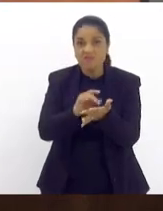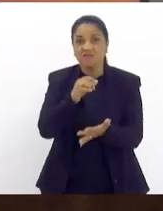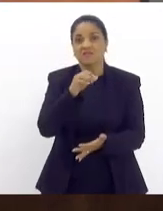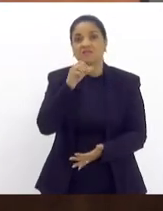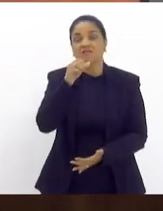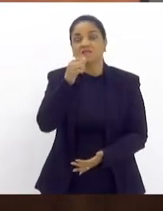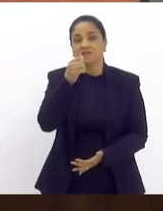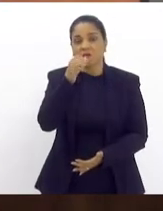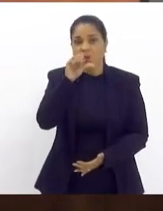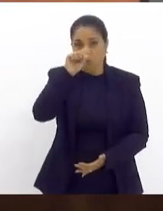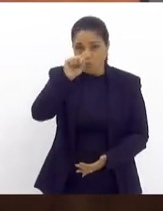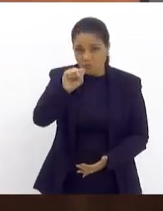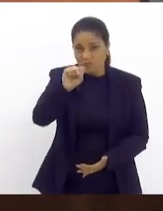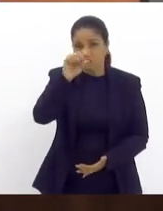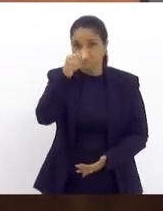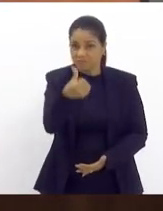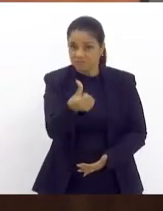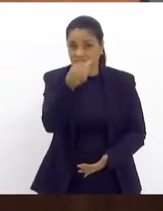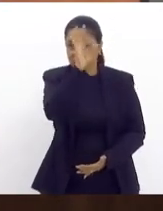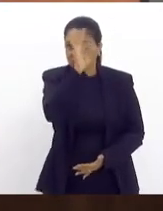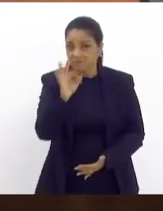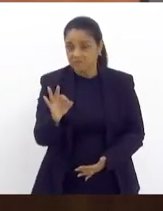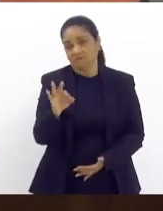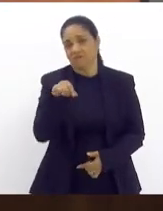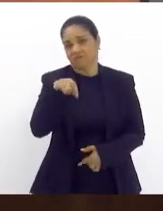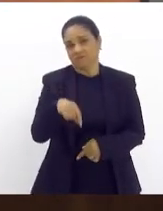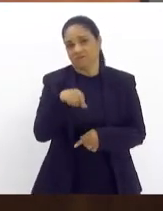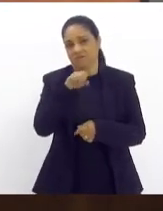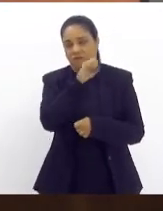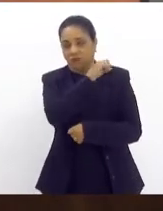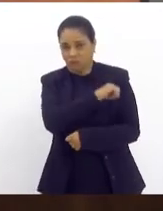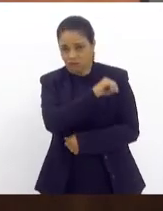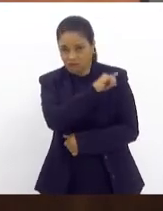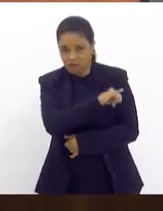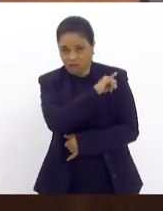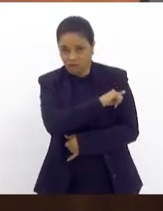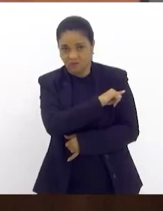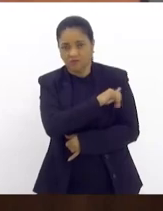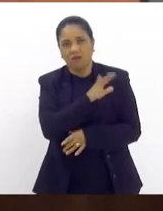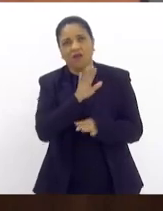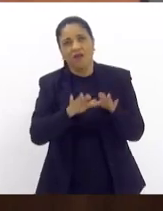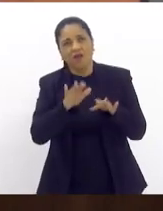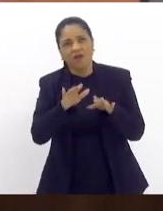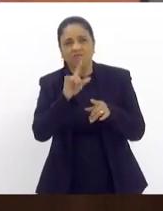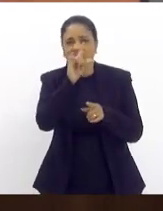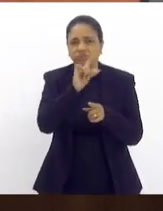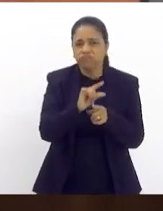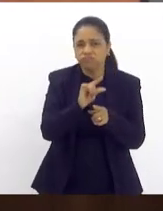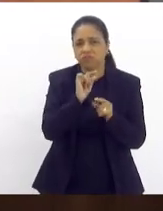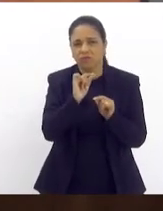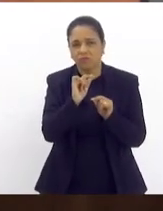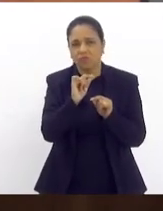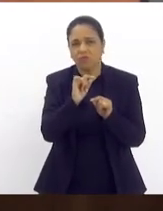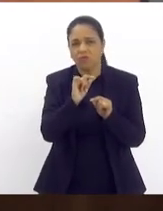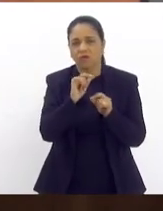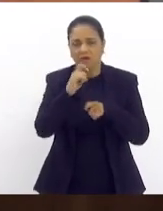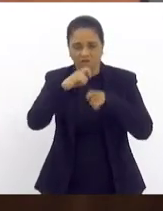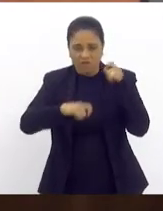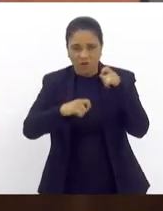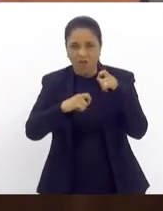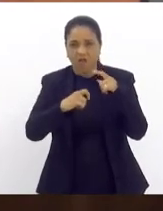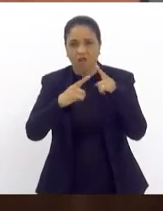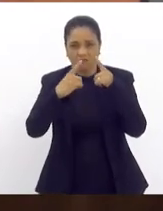no estado do Rio de Janeiro houve claro uma queda em relação à violência sexual de 15% em relação